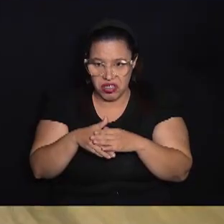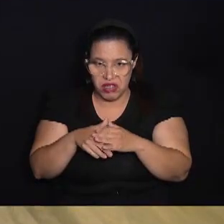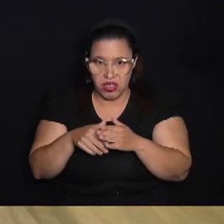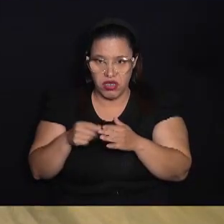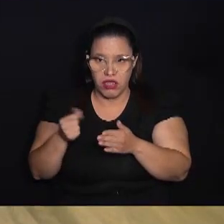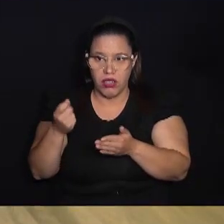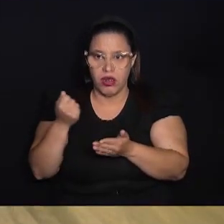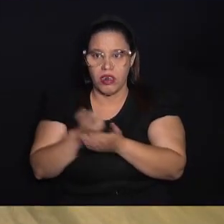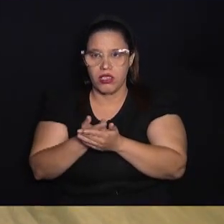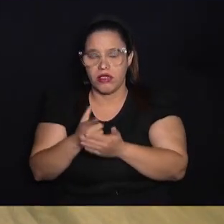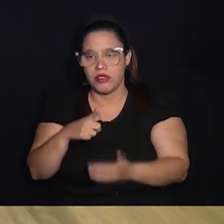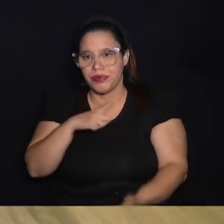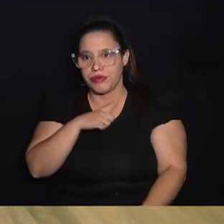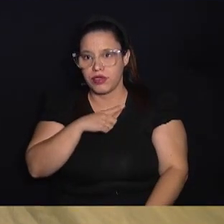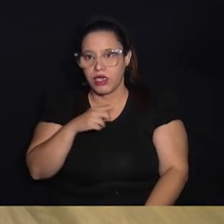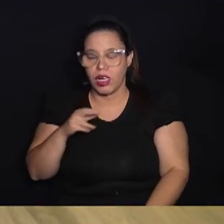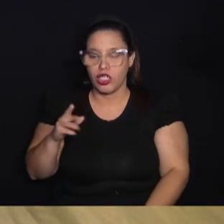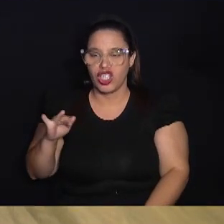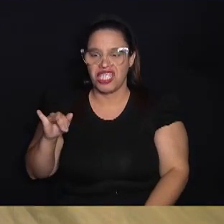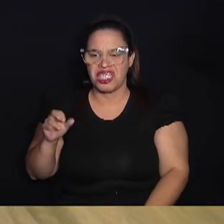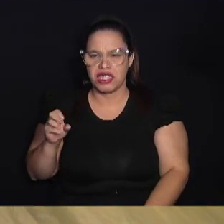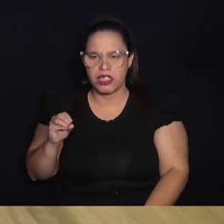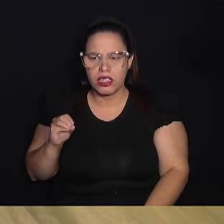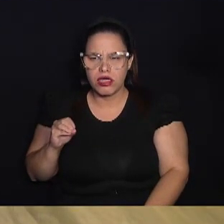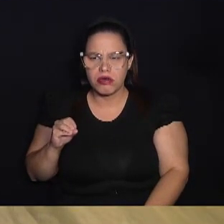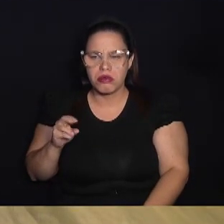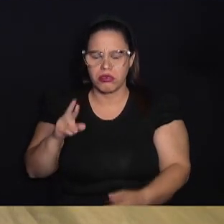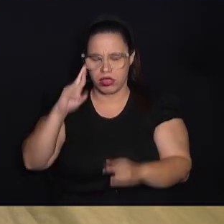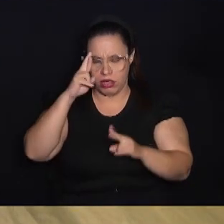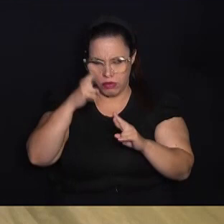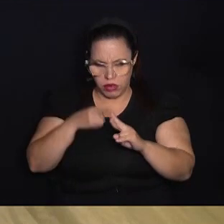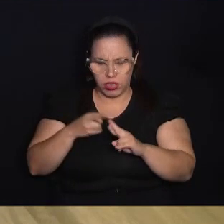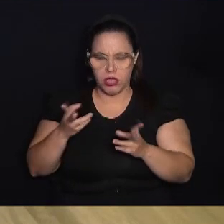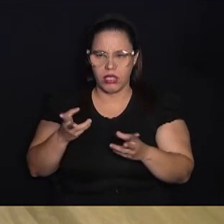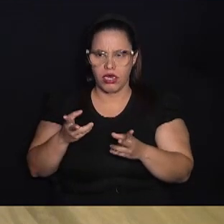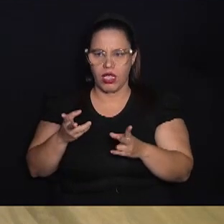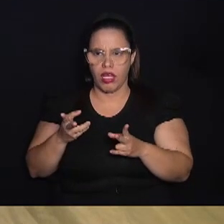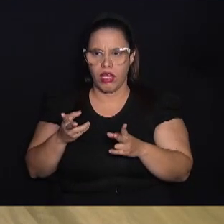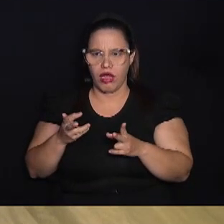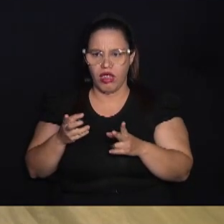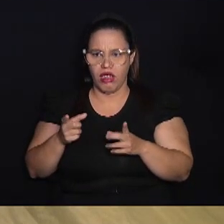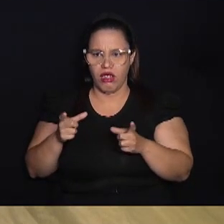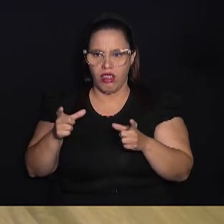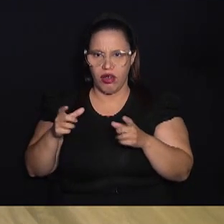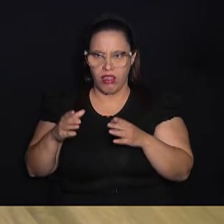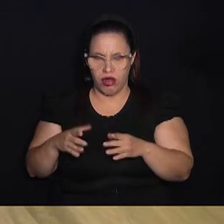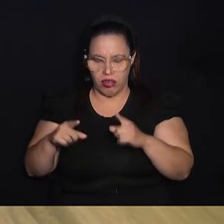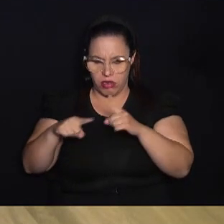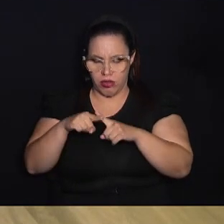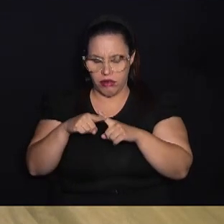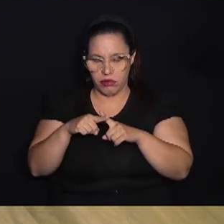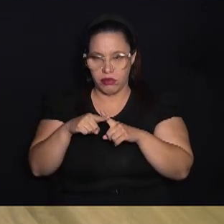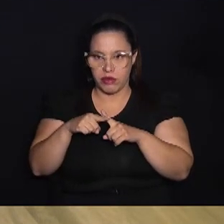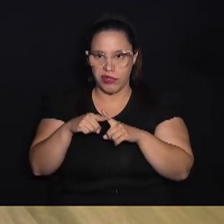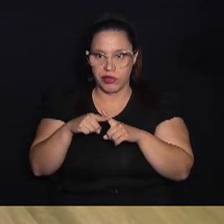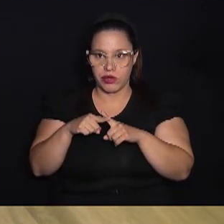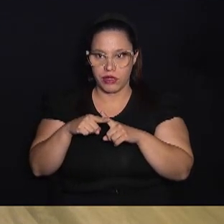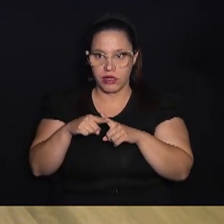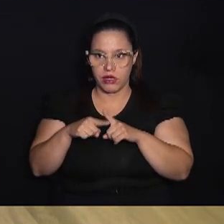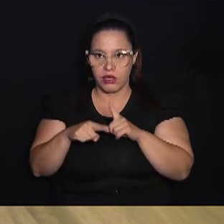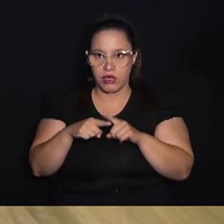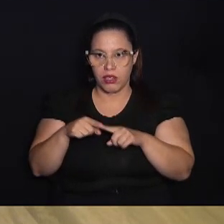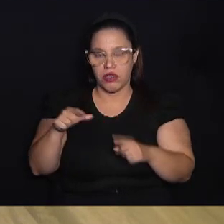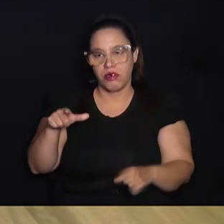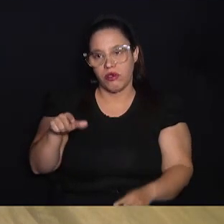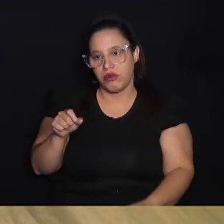pagar ou de ter jazigos ou de ter essa referência cemiterial eh podiam ser enterradas essas provavelmente ficaram lá